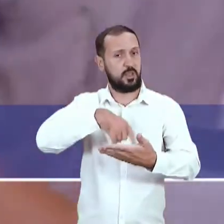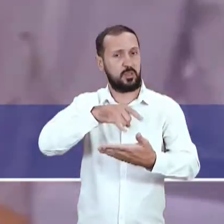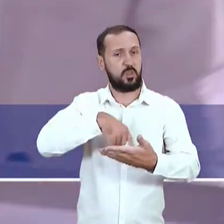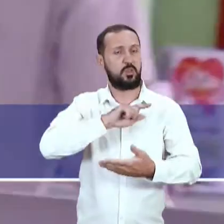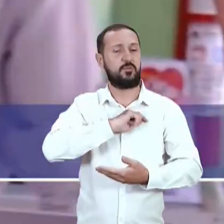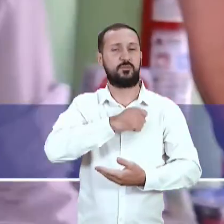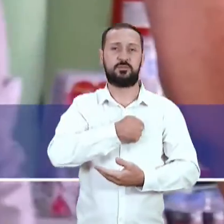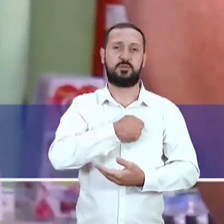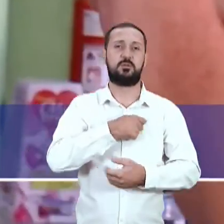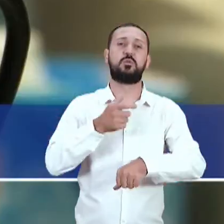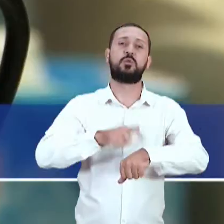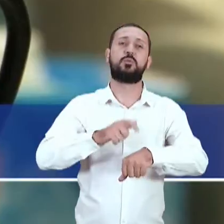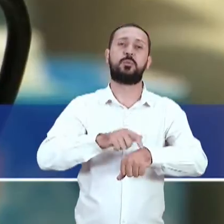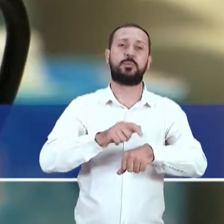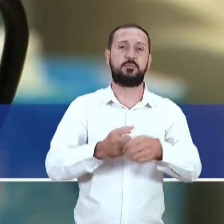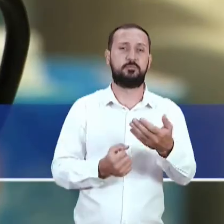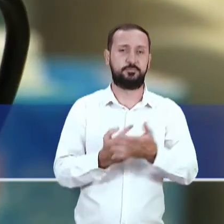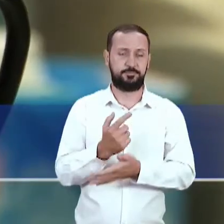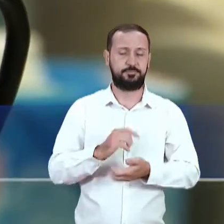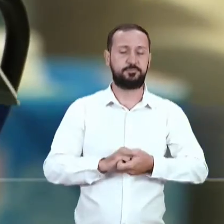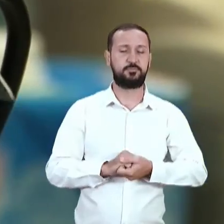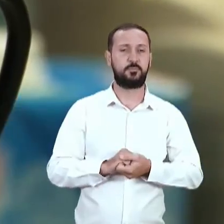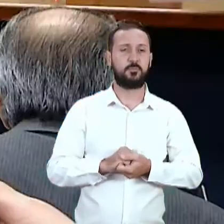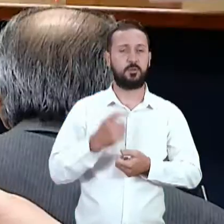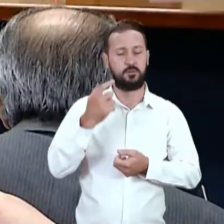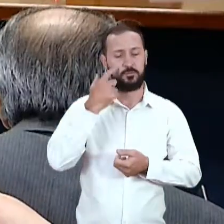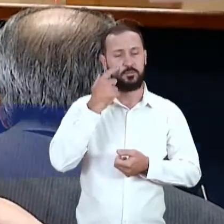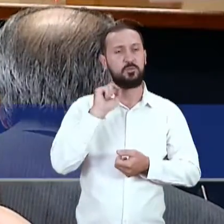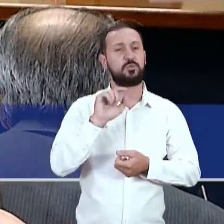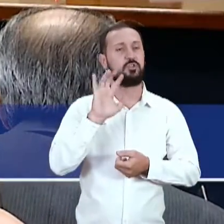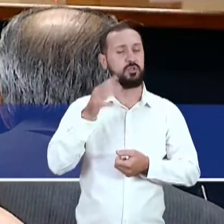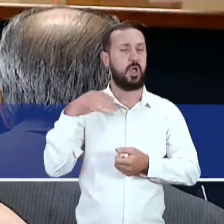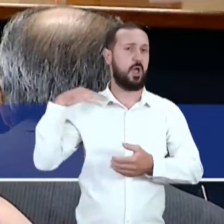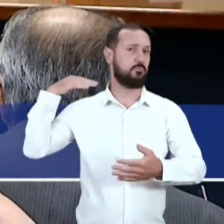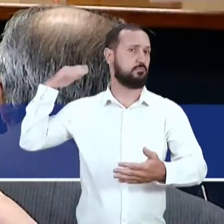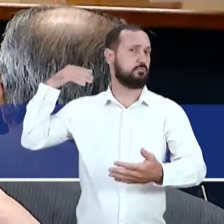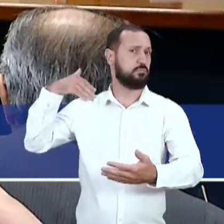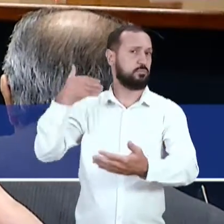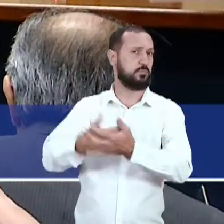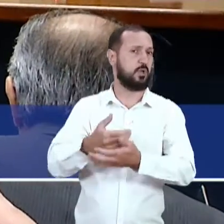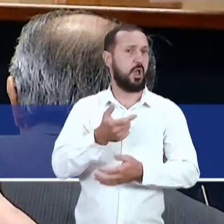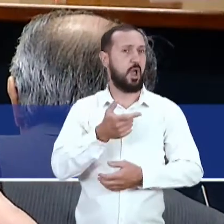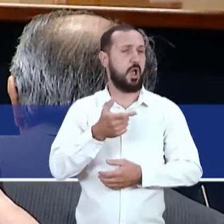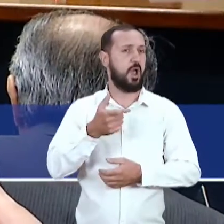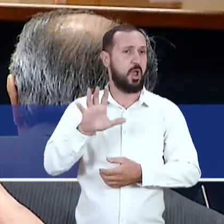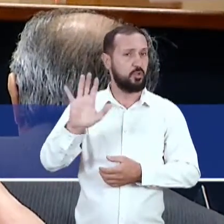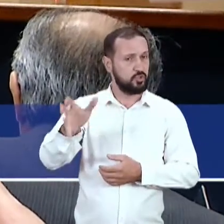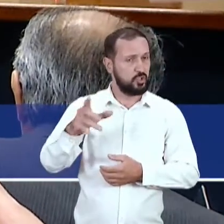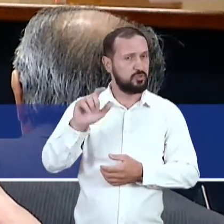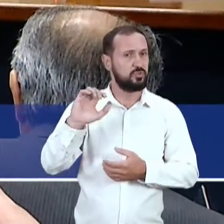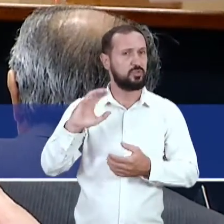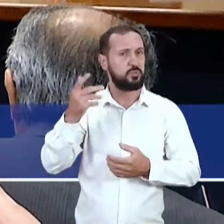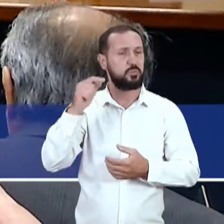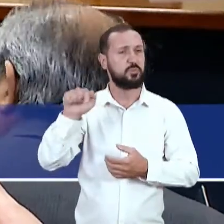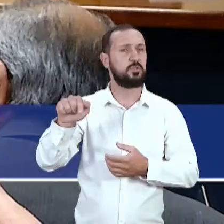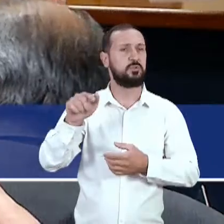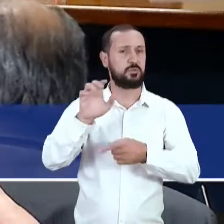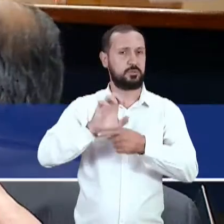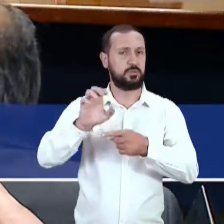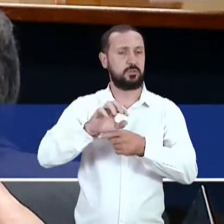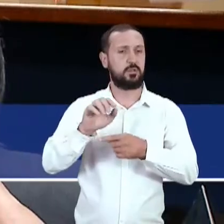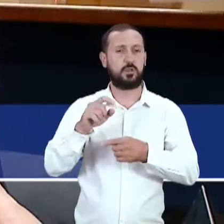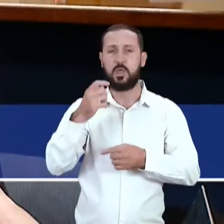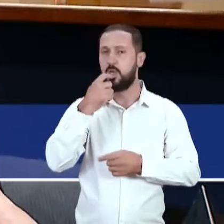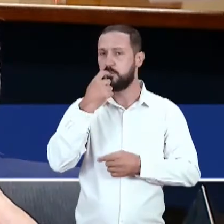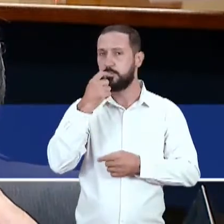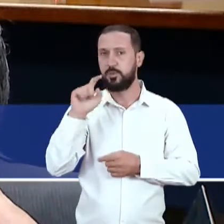importância da emissão da nota fiscal no ato da compra. Na esteira do que já ocorre em outros estados da federação, como